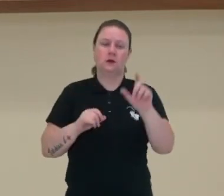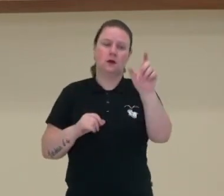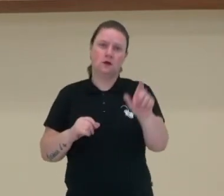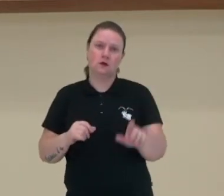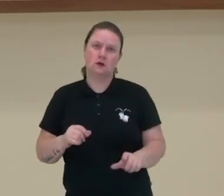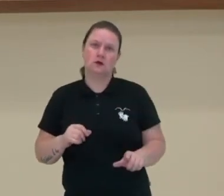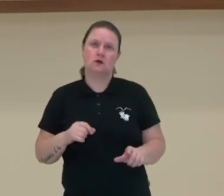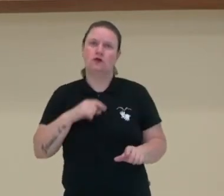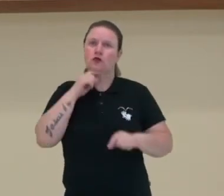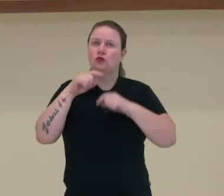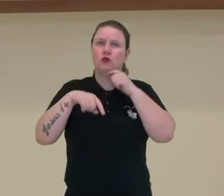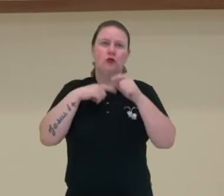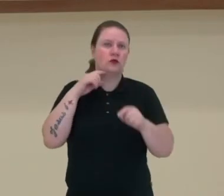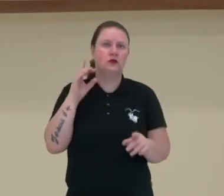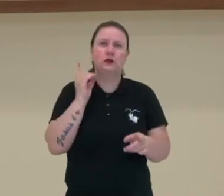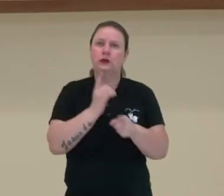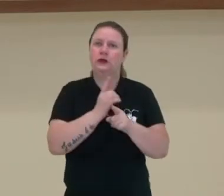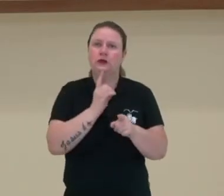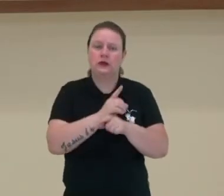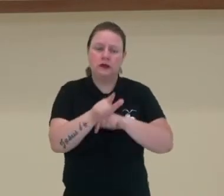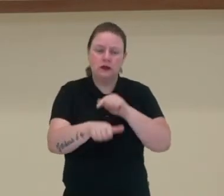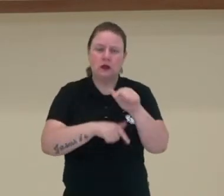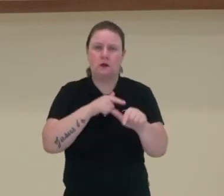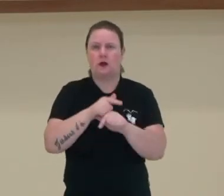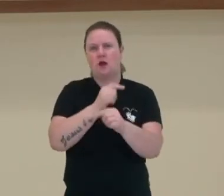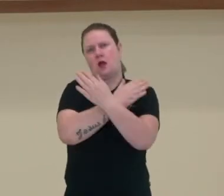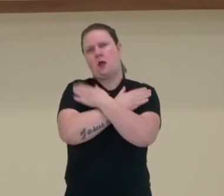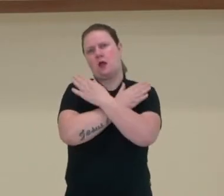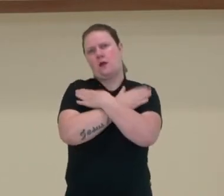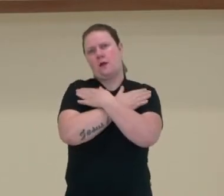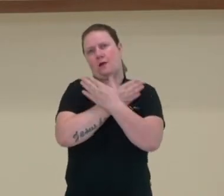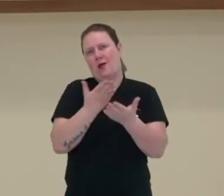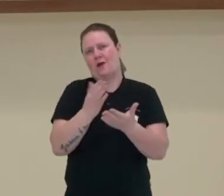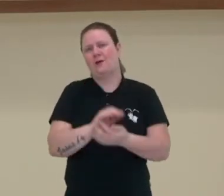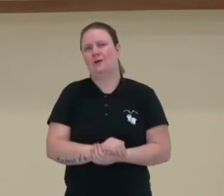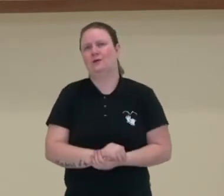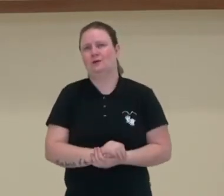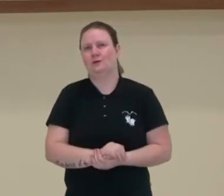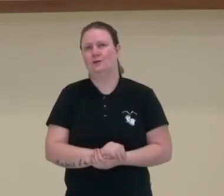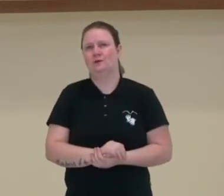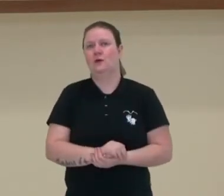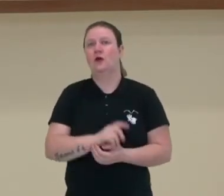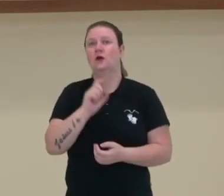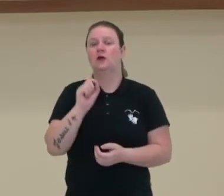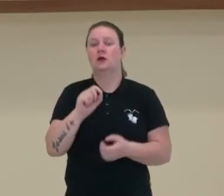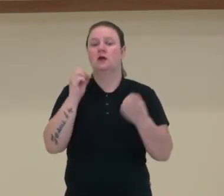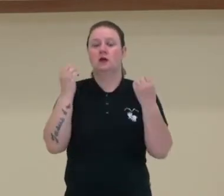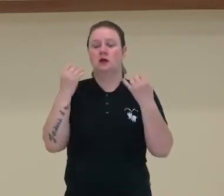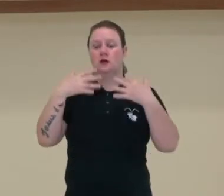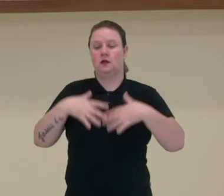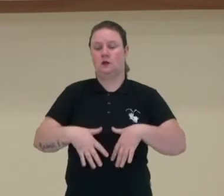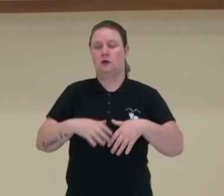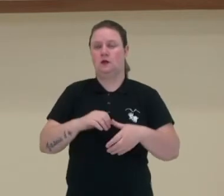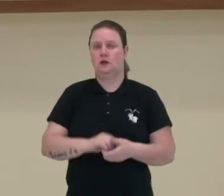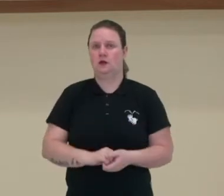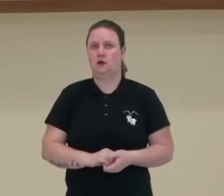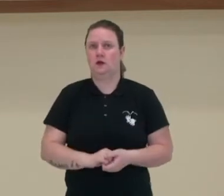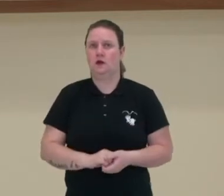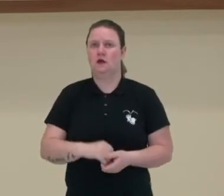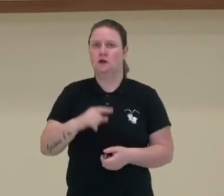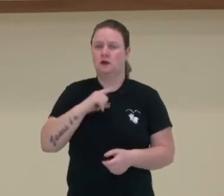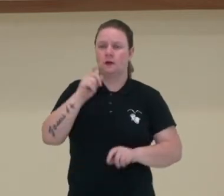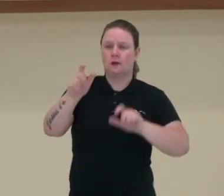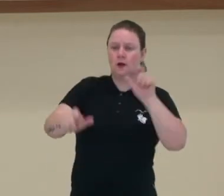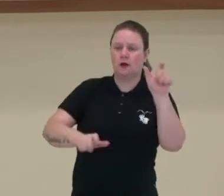não estão conseguindo encontrar trabalho, mas estão buscando alguma coisa. Mas está sendo falado aqui daquelas pessoas que, por algum